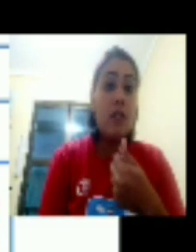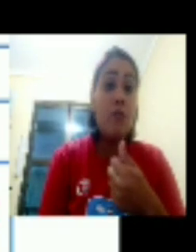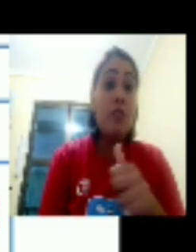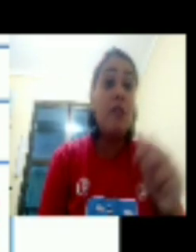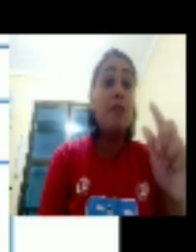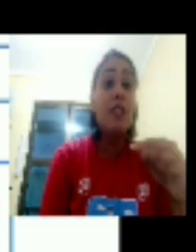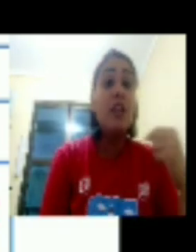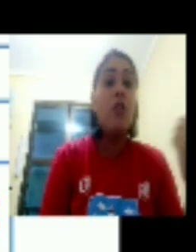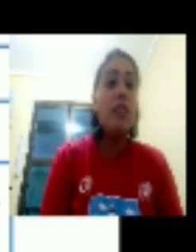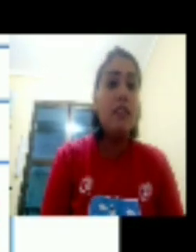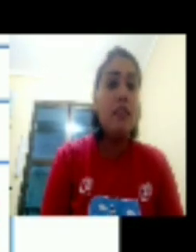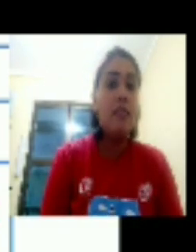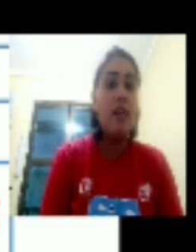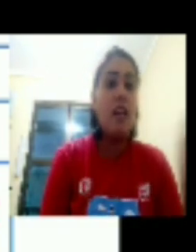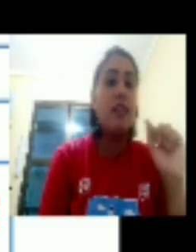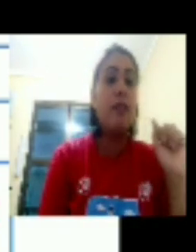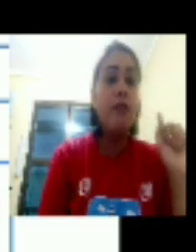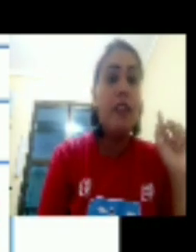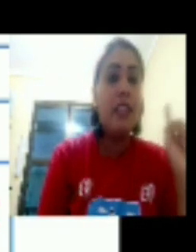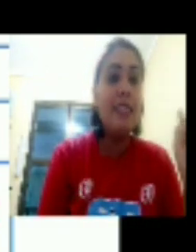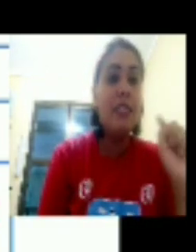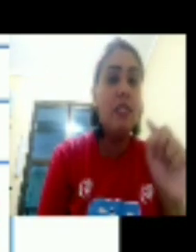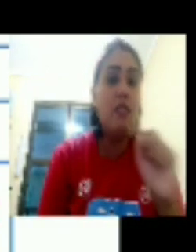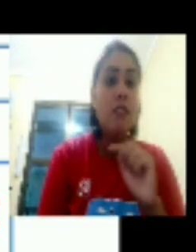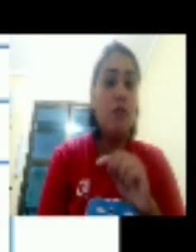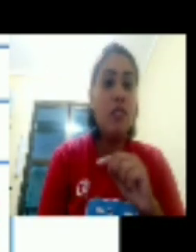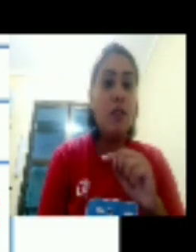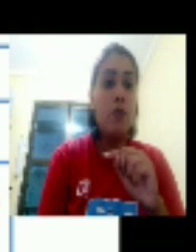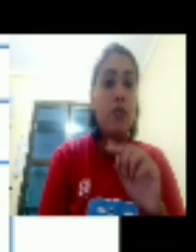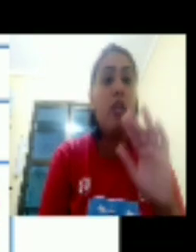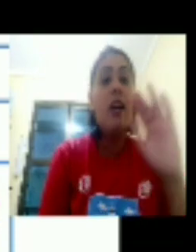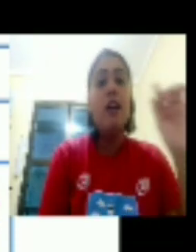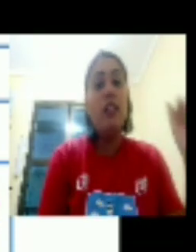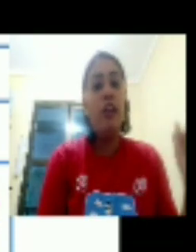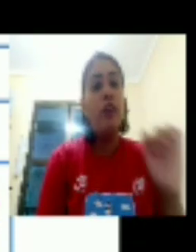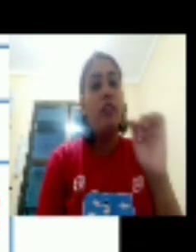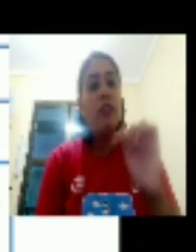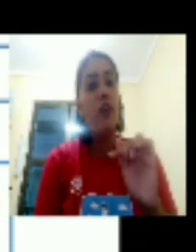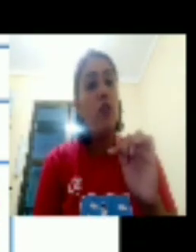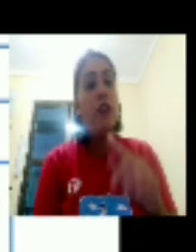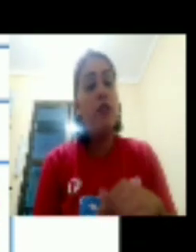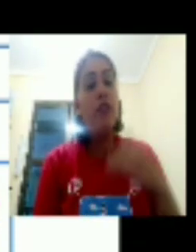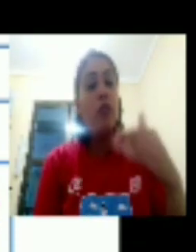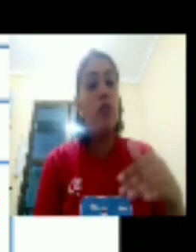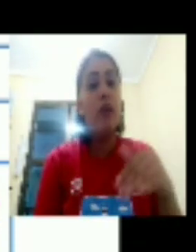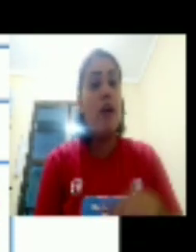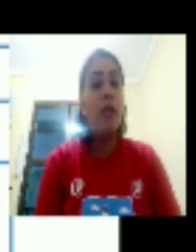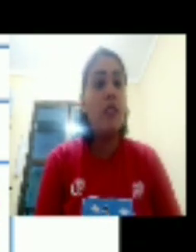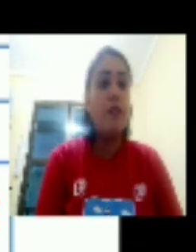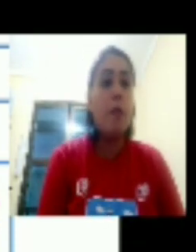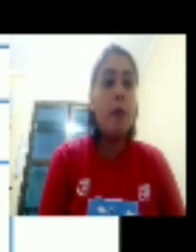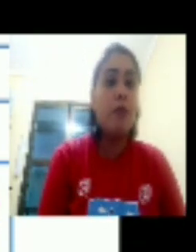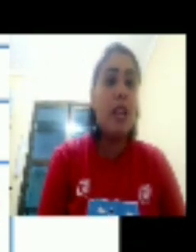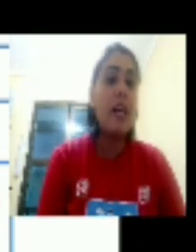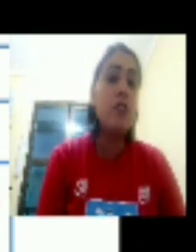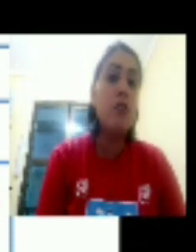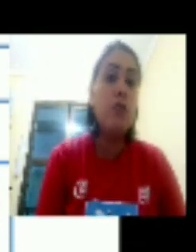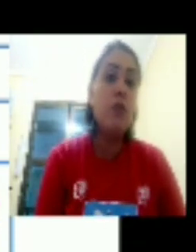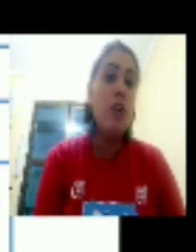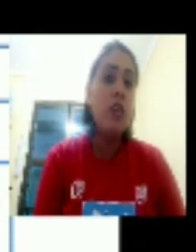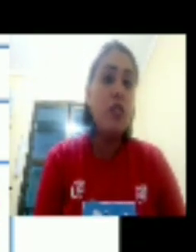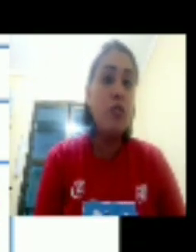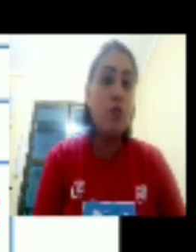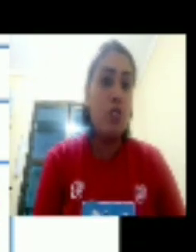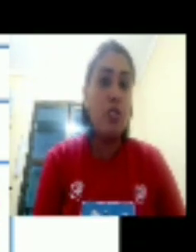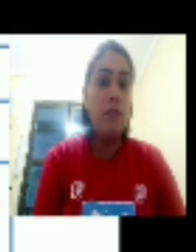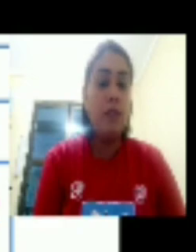integradas à saúde, em 86 a Conferência Nacional de Saúde, e em 88 foi quando realmente foi promulgado